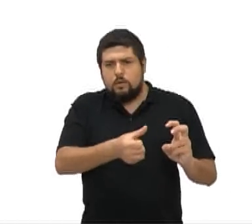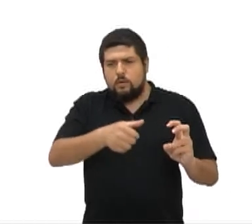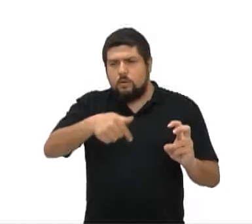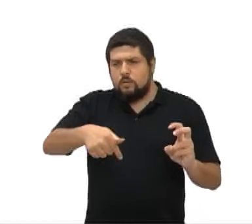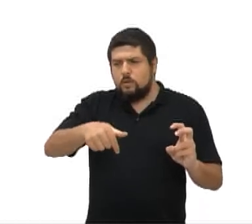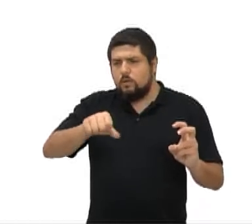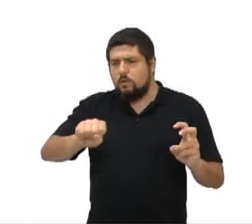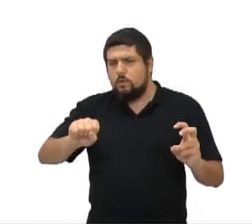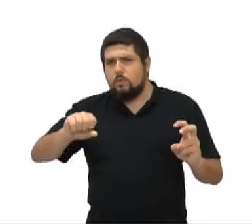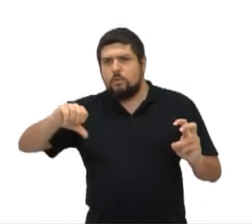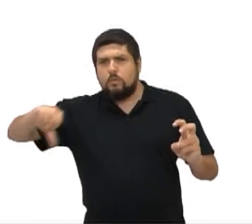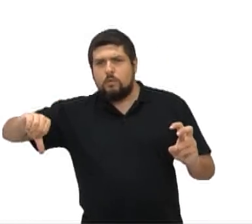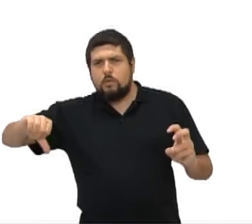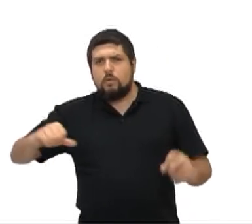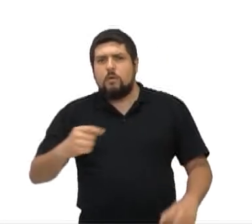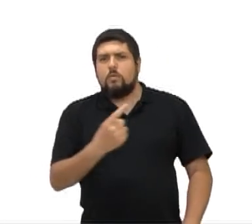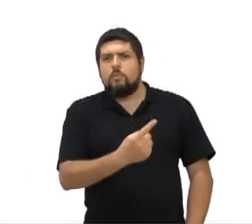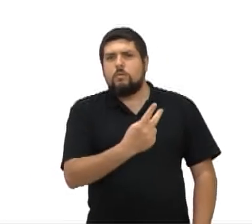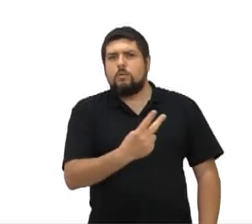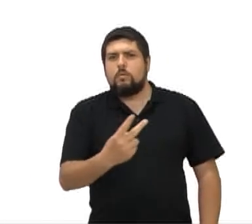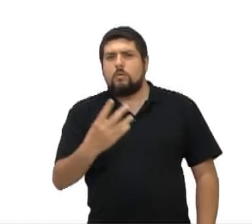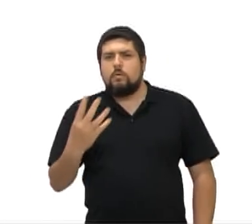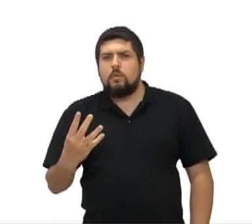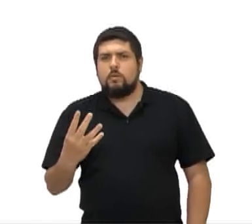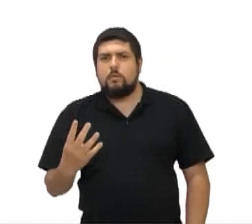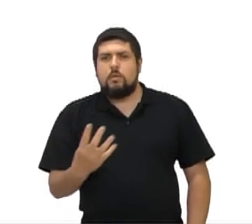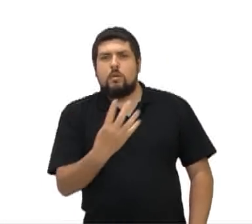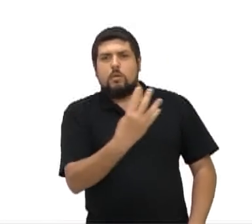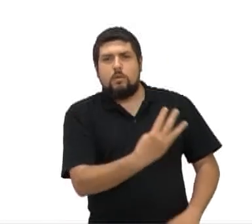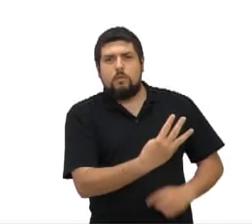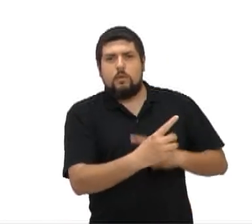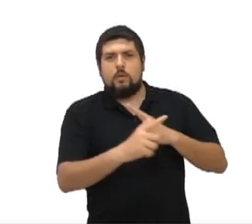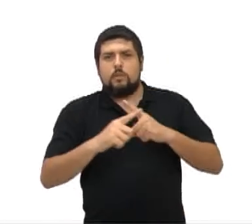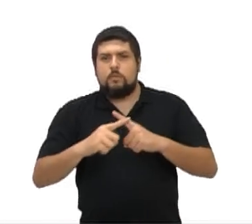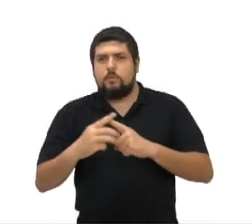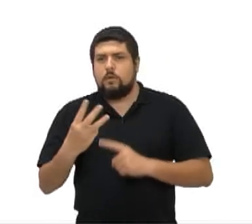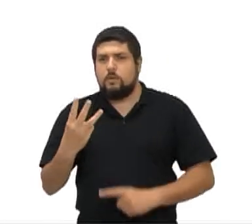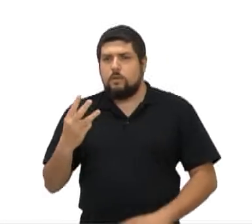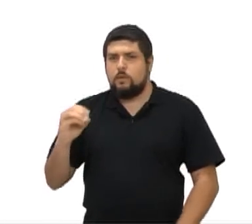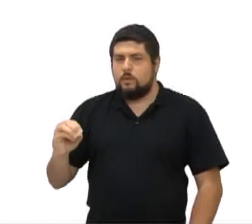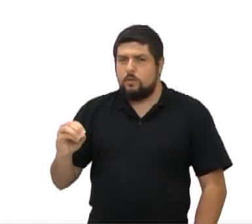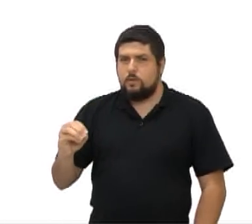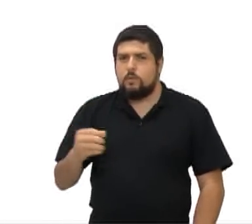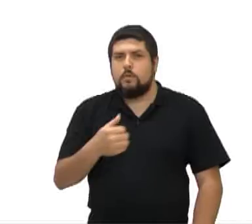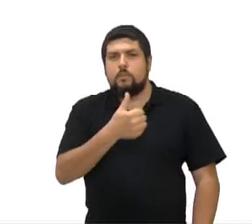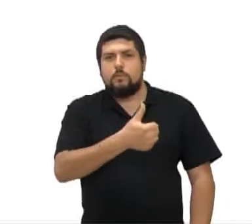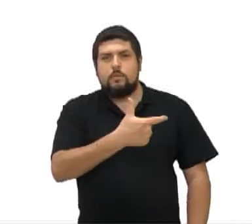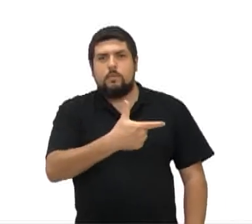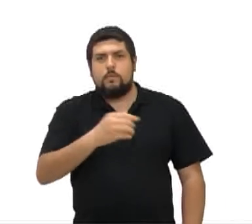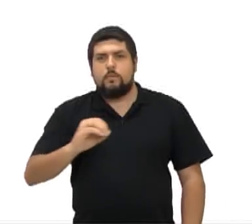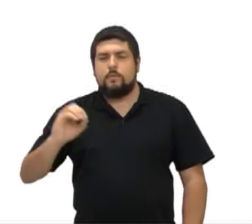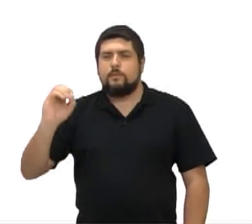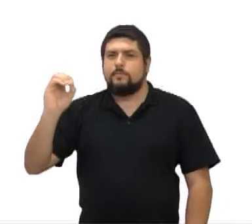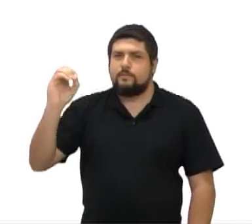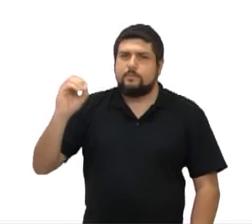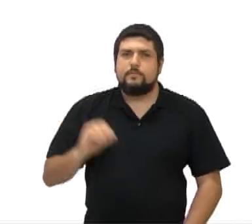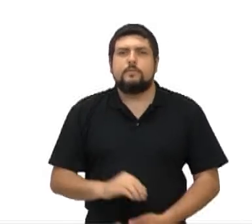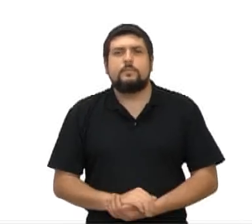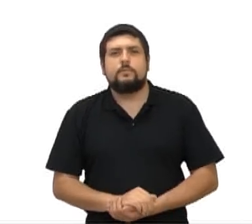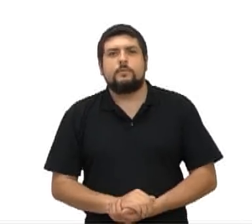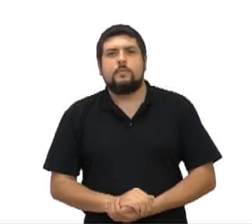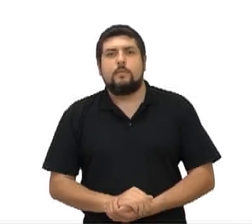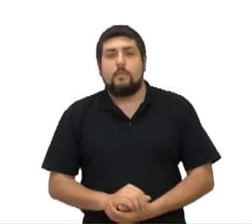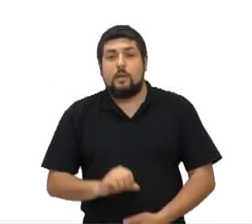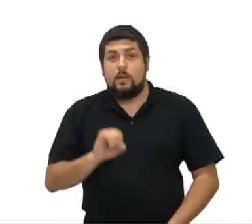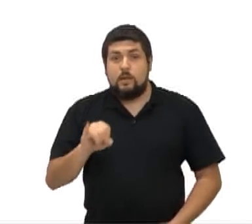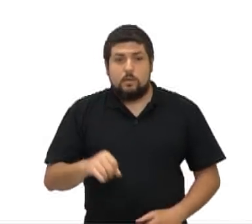4 casas. 4 vezes 30, 120 graus, ok? E por fim, se eu sair da